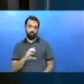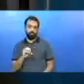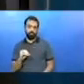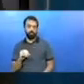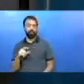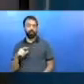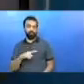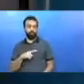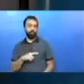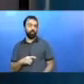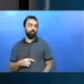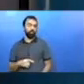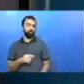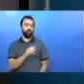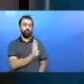palavra inteira, olhem.